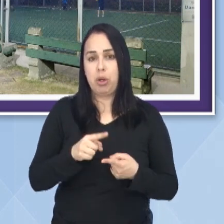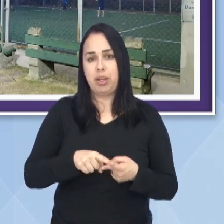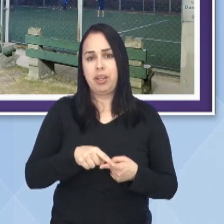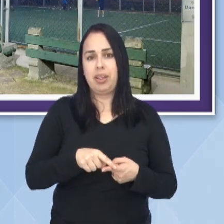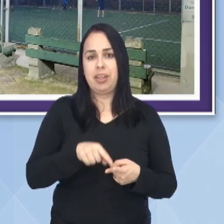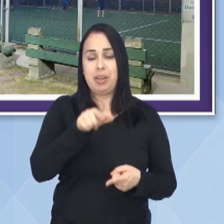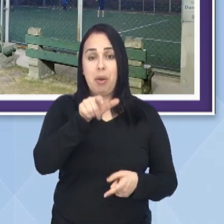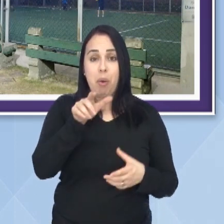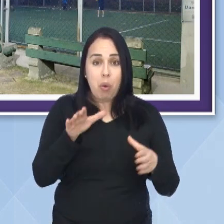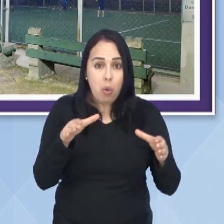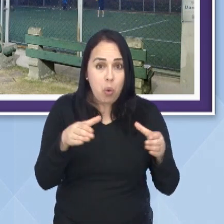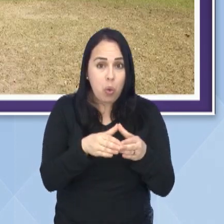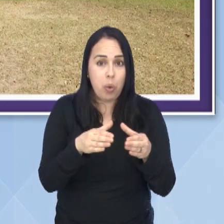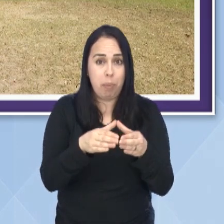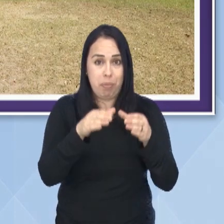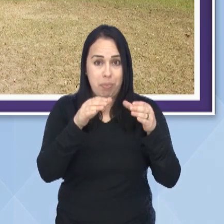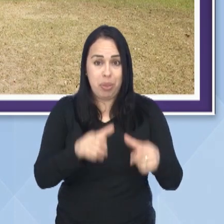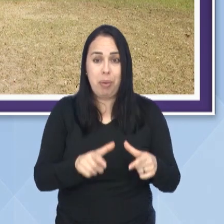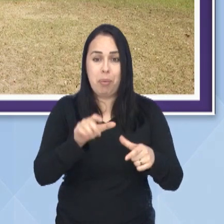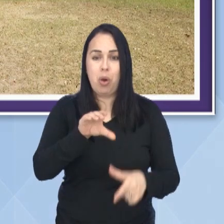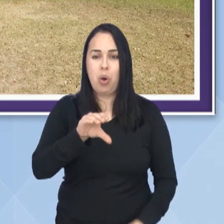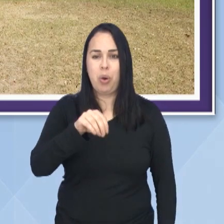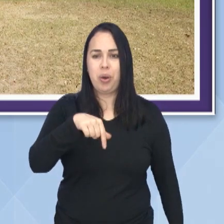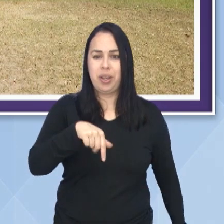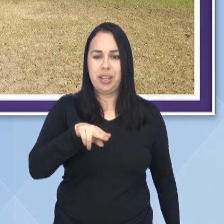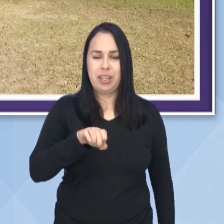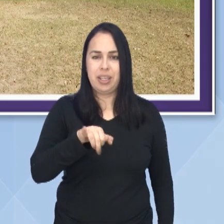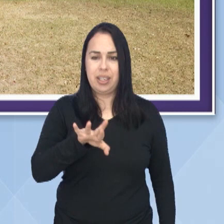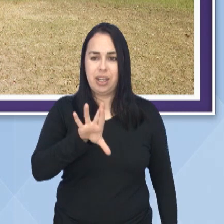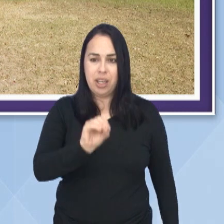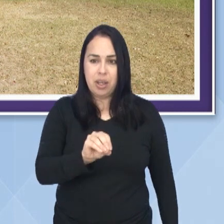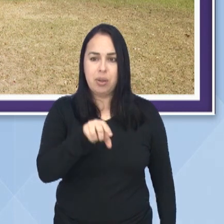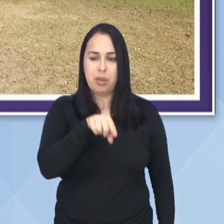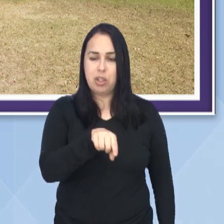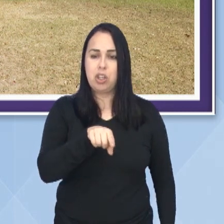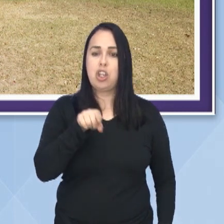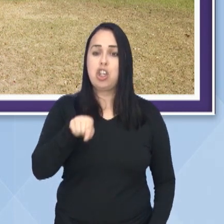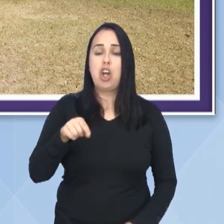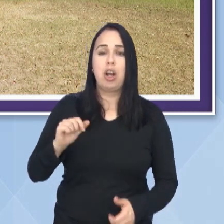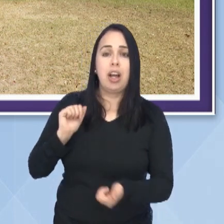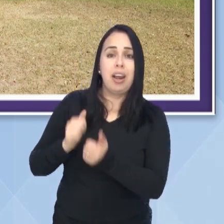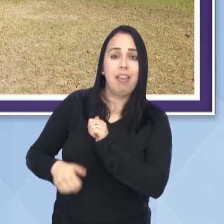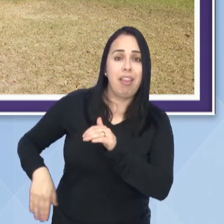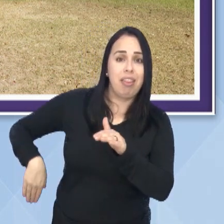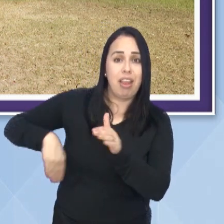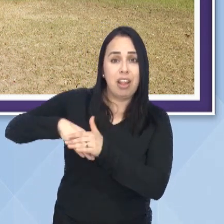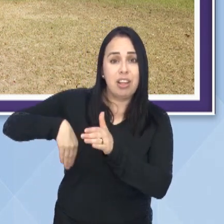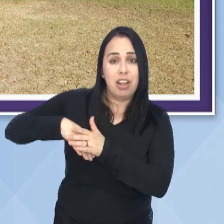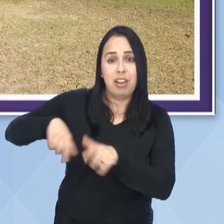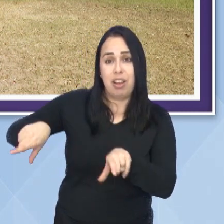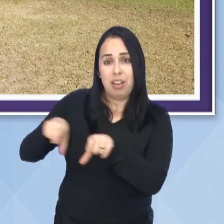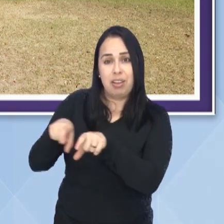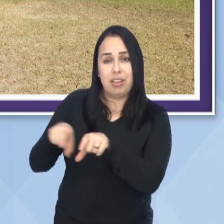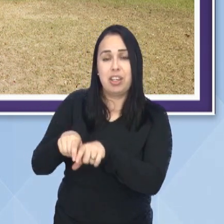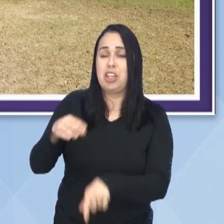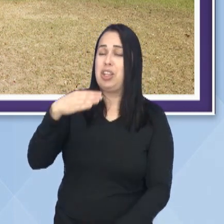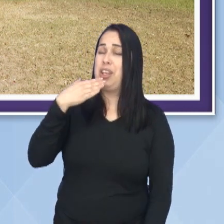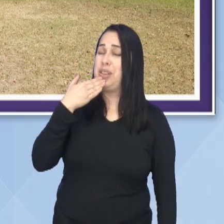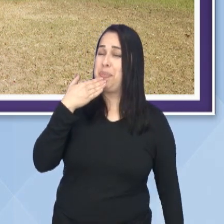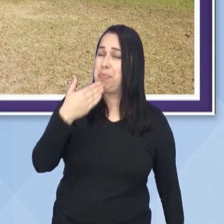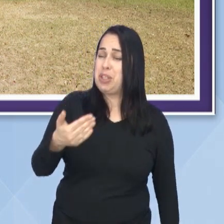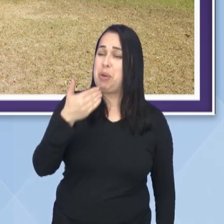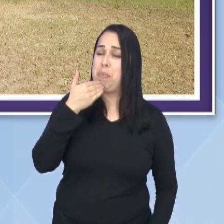pessoal do Coqueiro, pode passar, o pessoal do Coqueiro que joga nesse campo, que há muito tempo também a gente tem pedido para